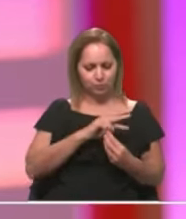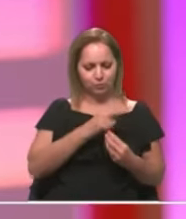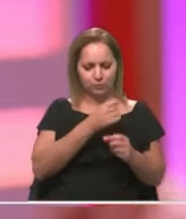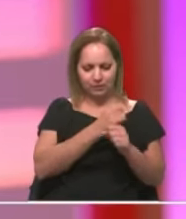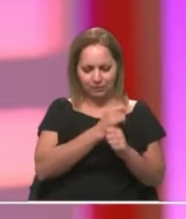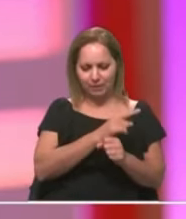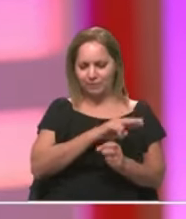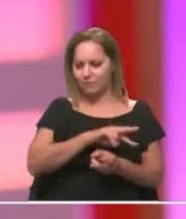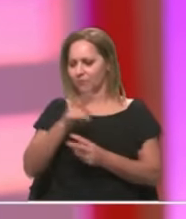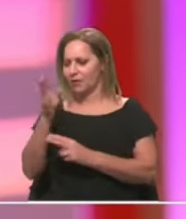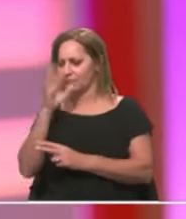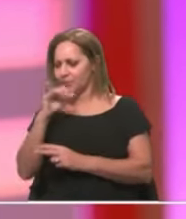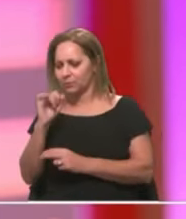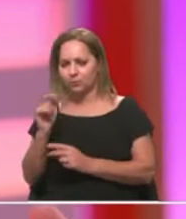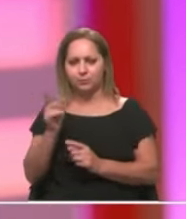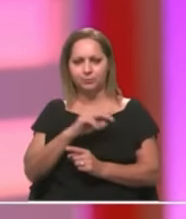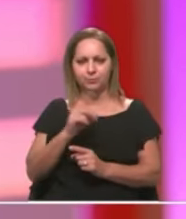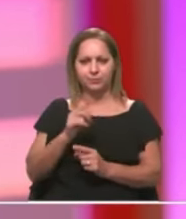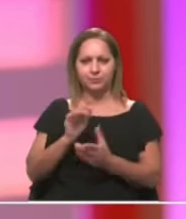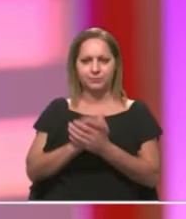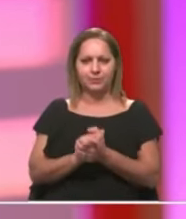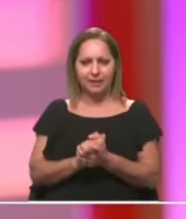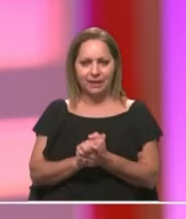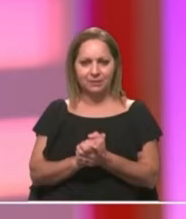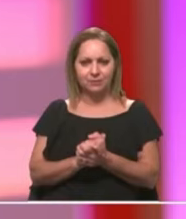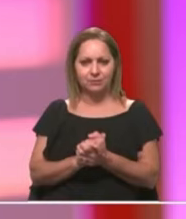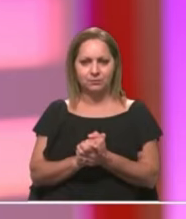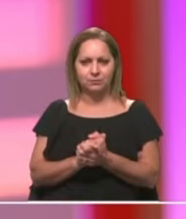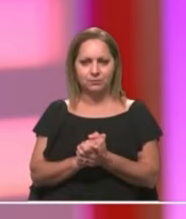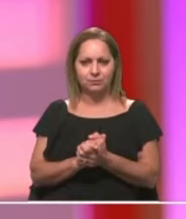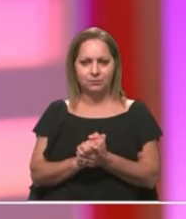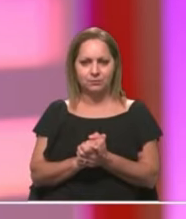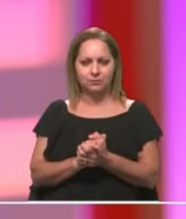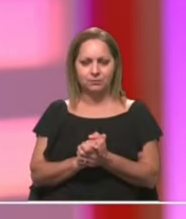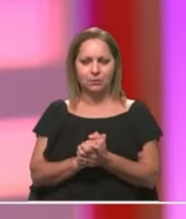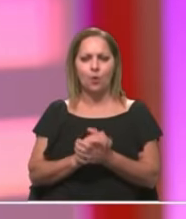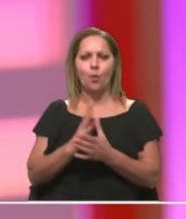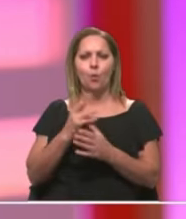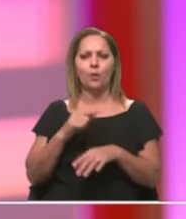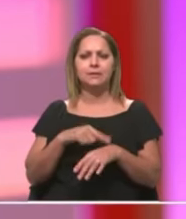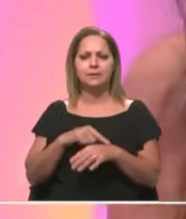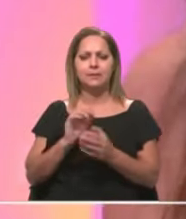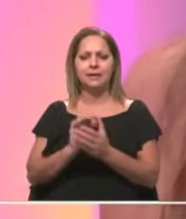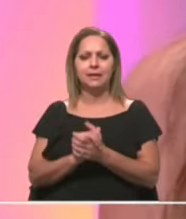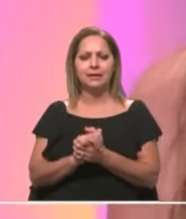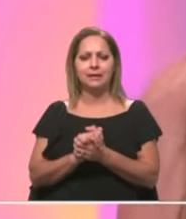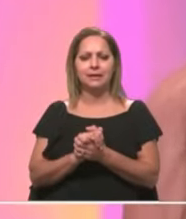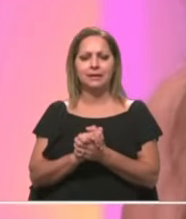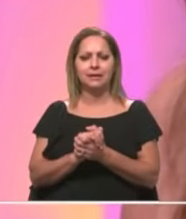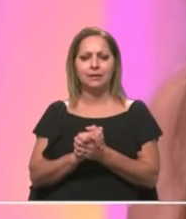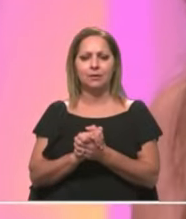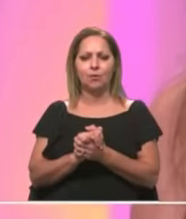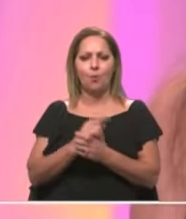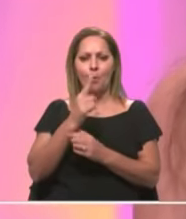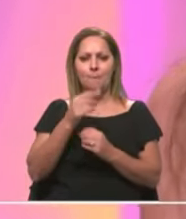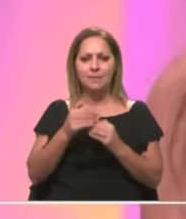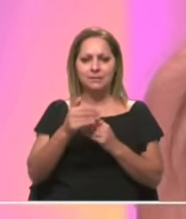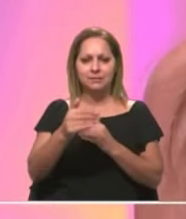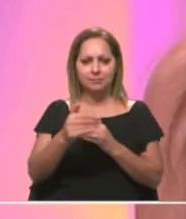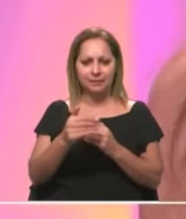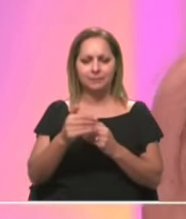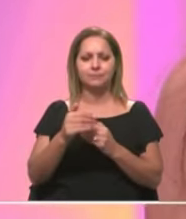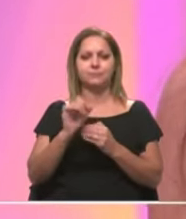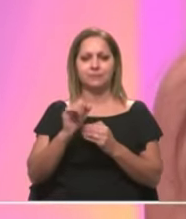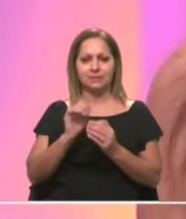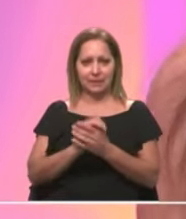para a tua família, andam de um lado para o outro, casam e não aguentam. O casamento durou quanto tempo? O casamento durou uma semana. Uma semana?